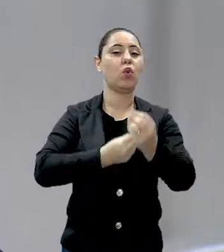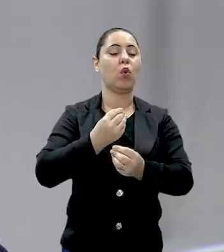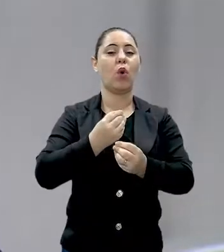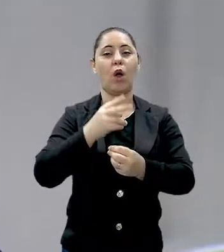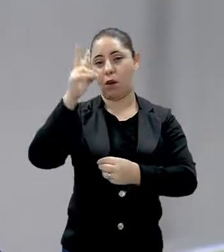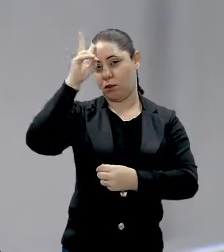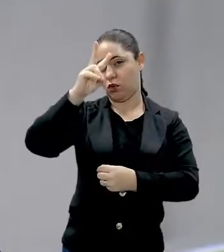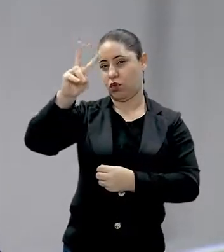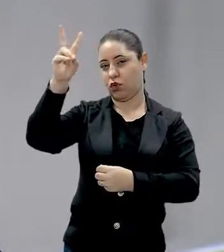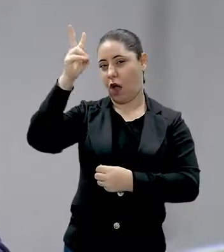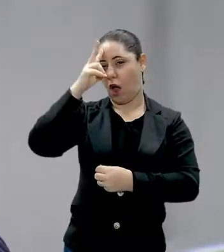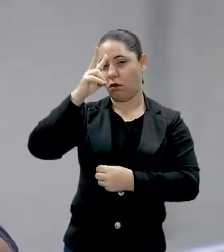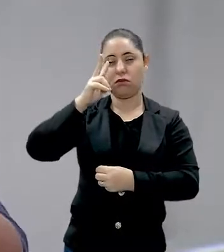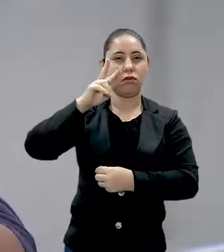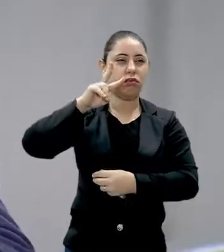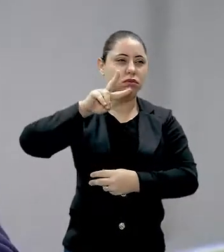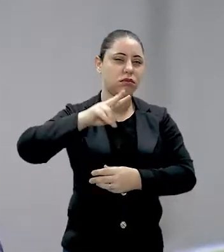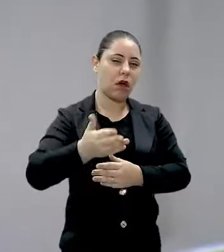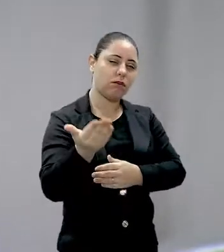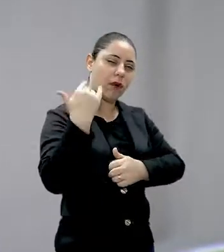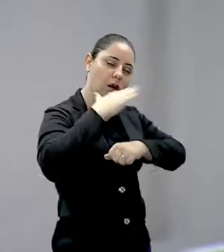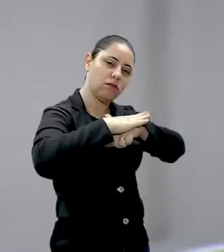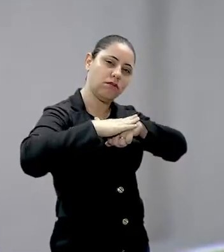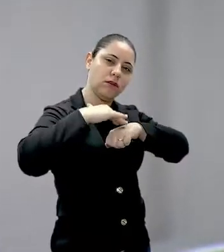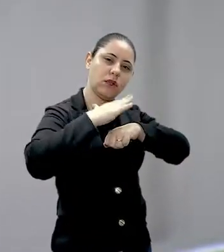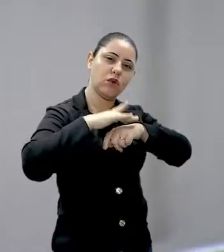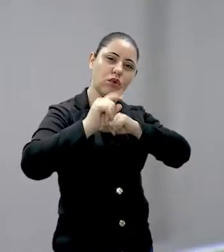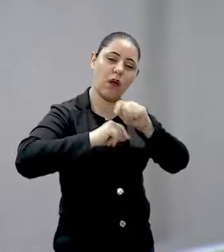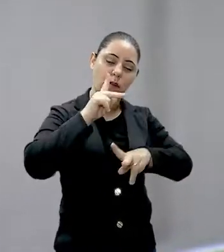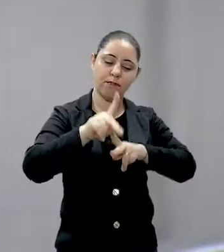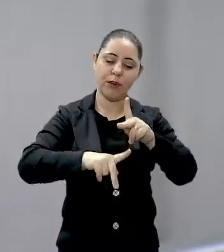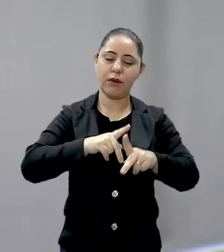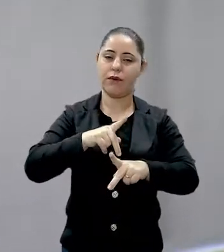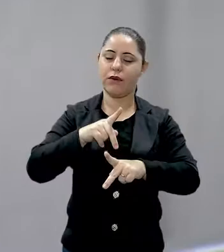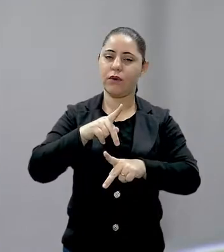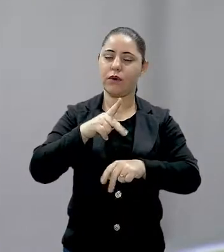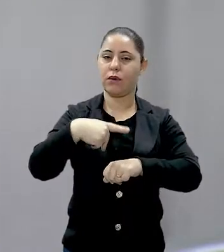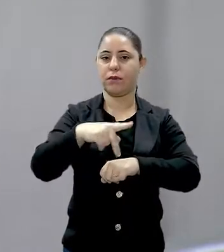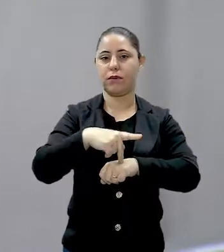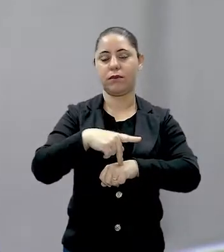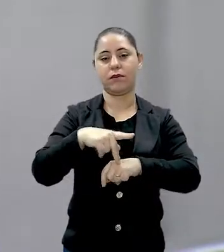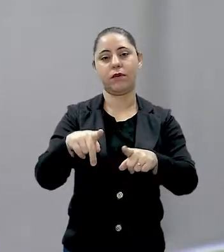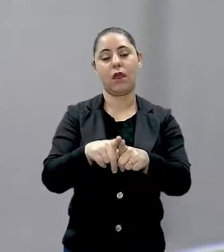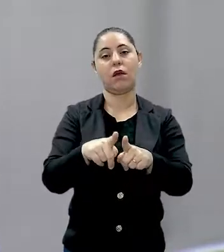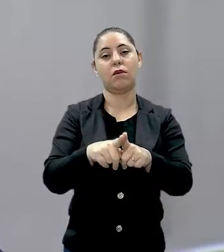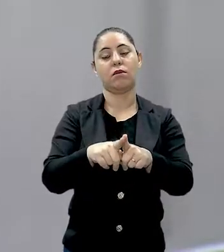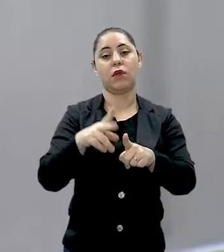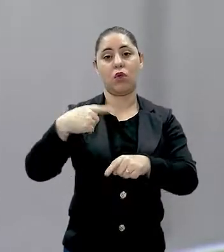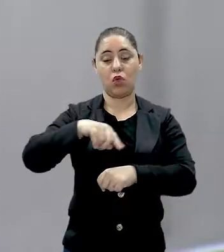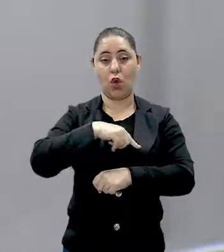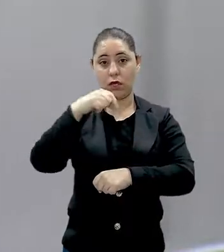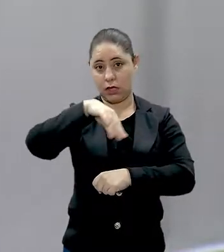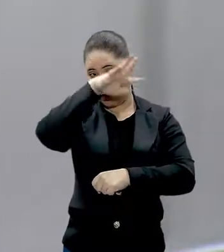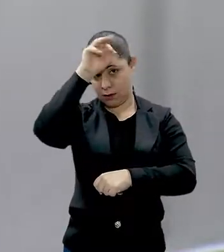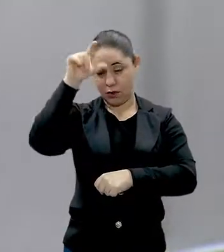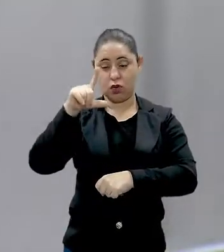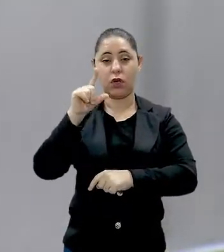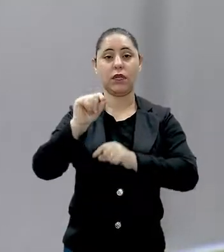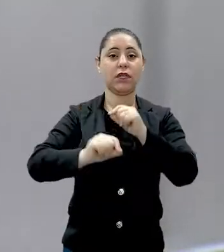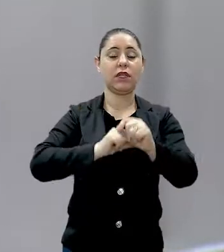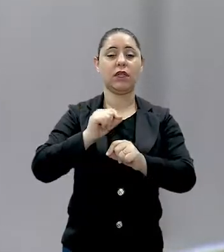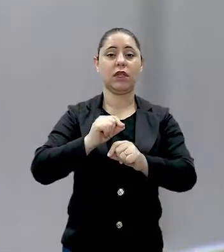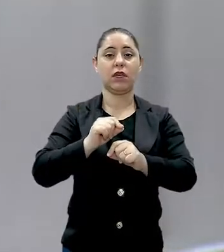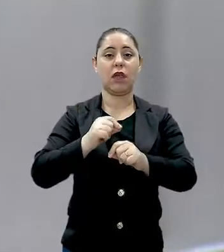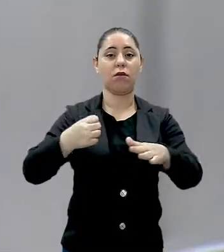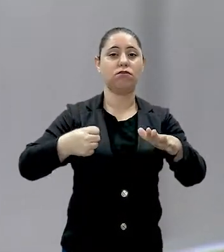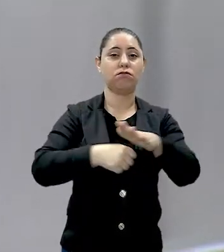sua origem, precisa voltar à sua história, precisa olhar com mais carinho o povo brasileiro e, consequentemente, nós aqui no Mato Grosso do